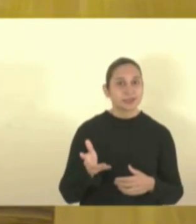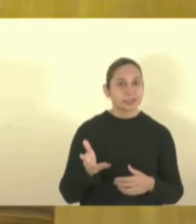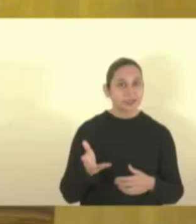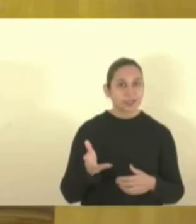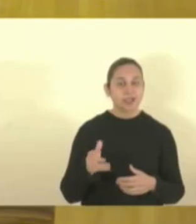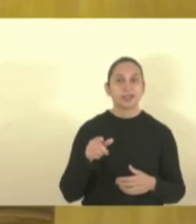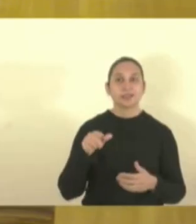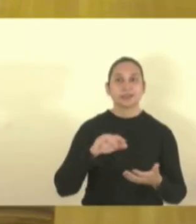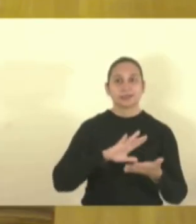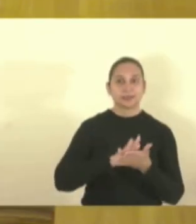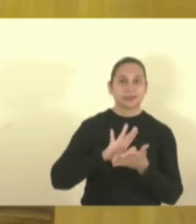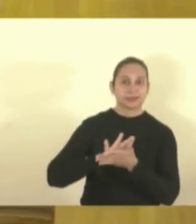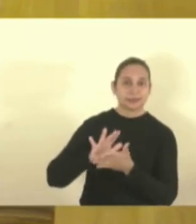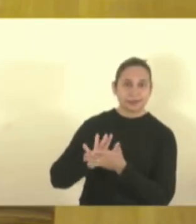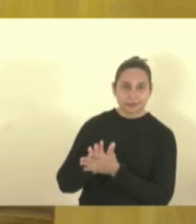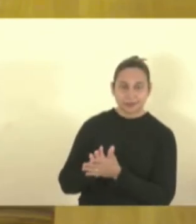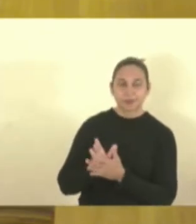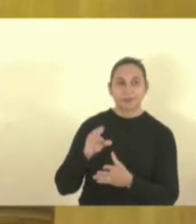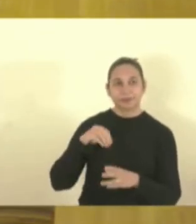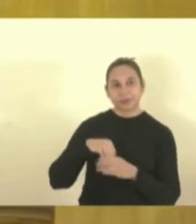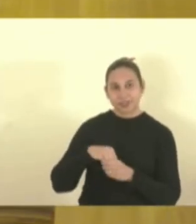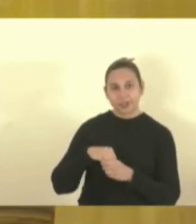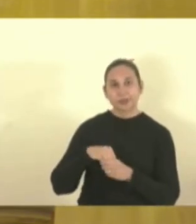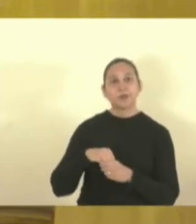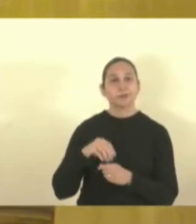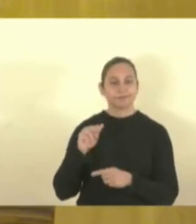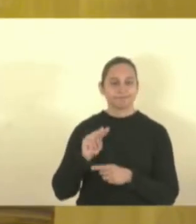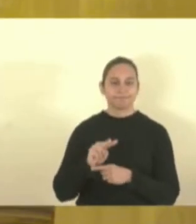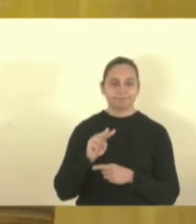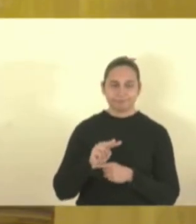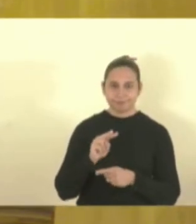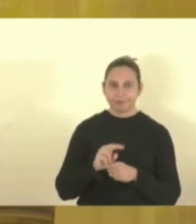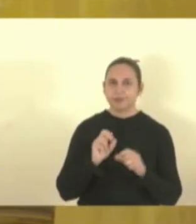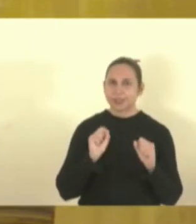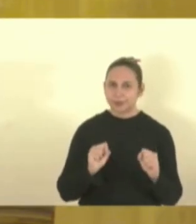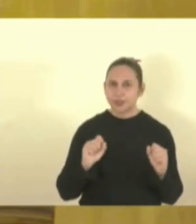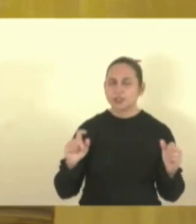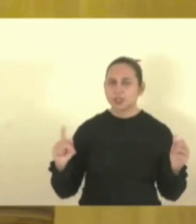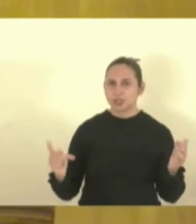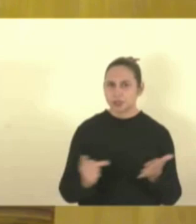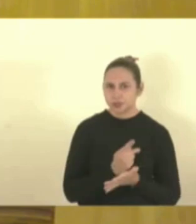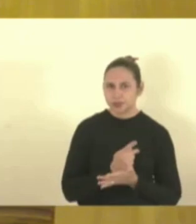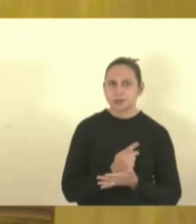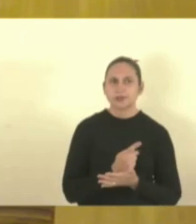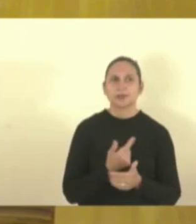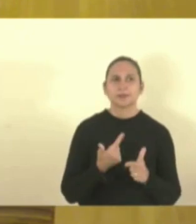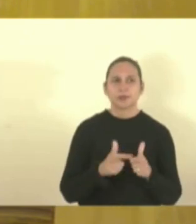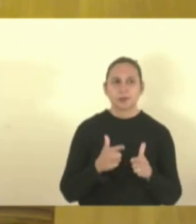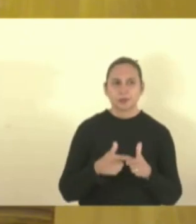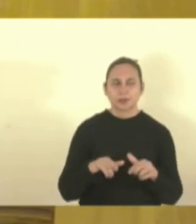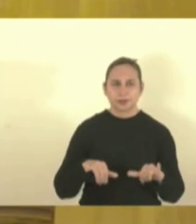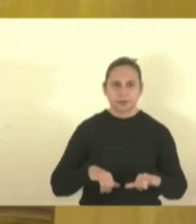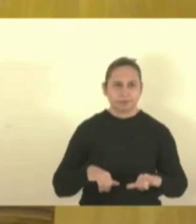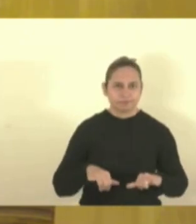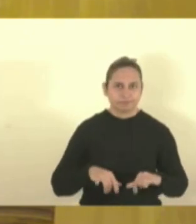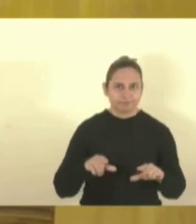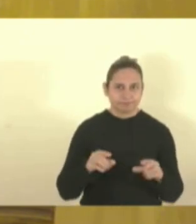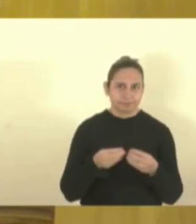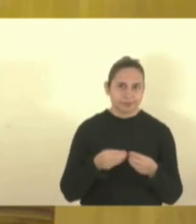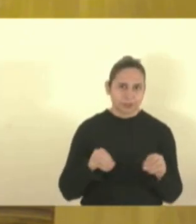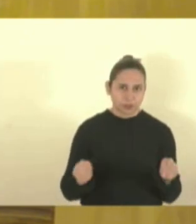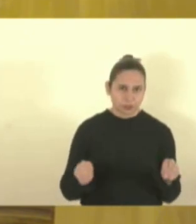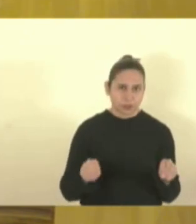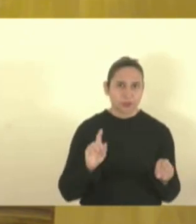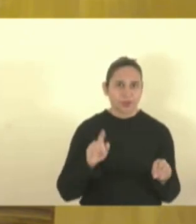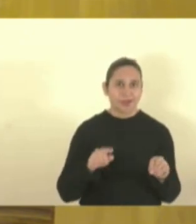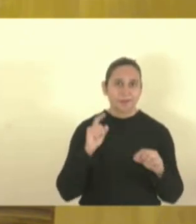sedimento e nutrientes. Então, mesmo dentro de uma unidade de conservação, você pode ter a ocorrência da degradação ambiental. É muito preocupante